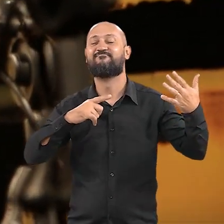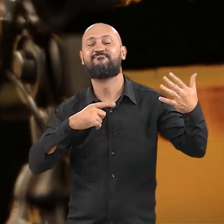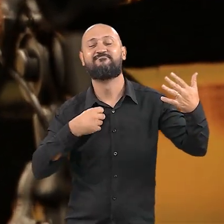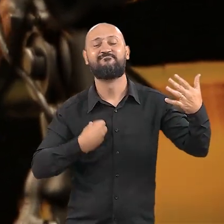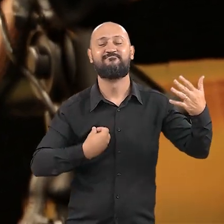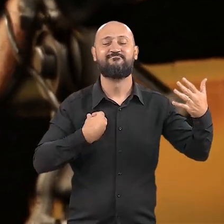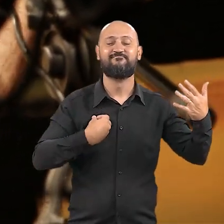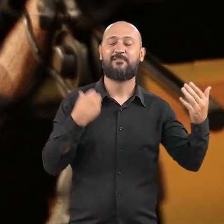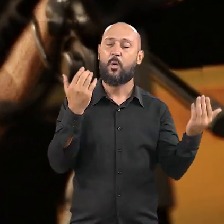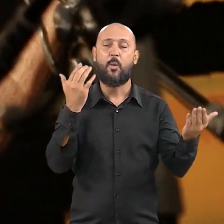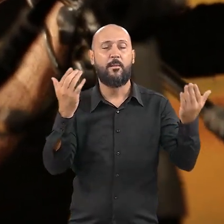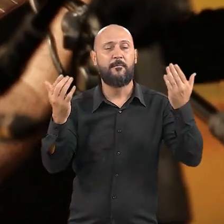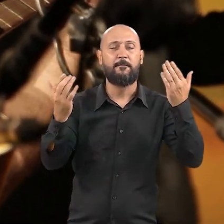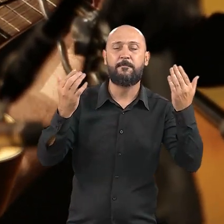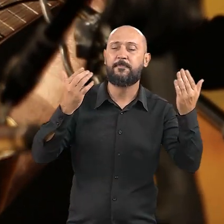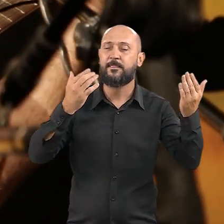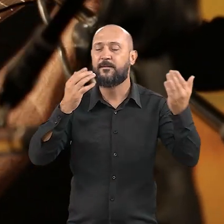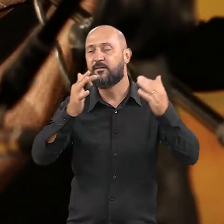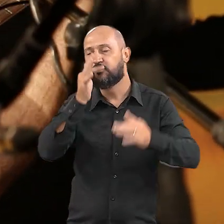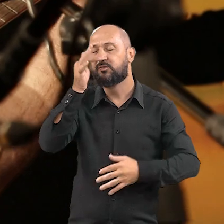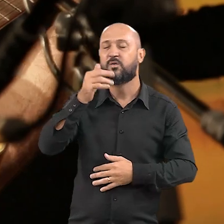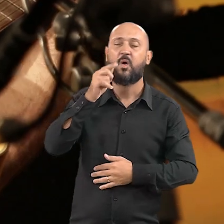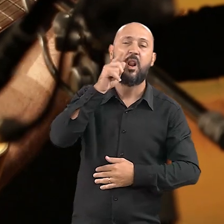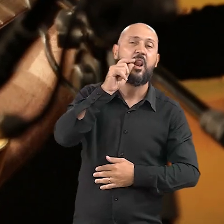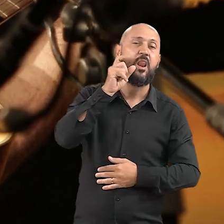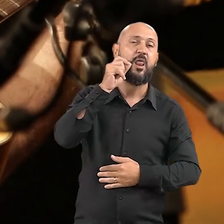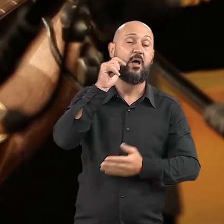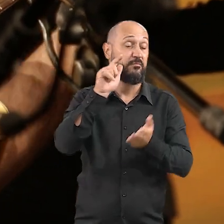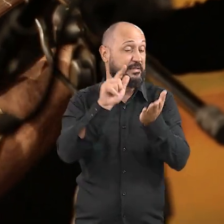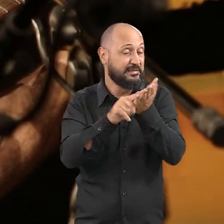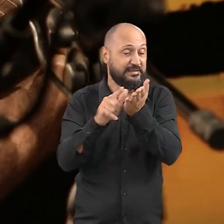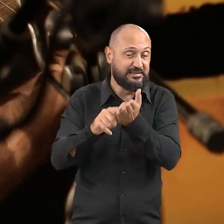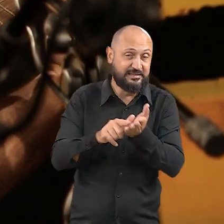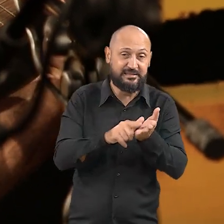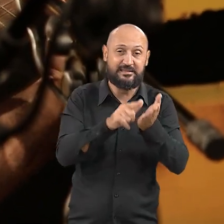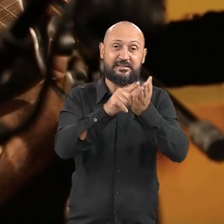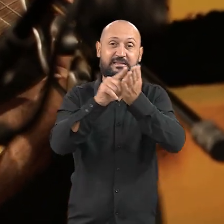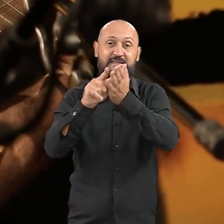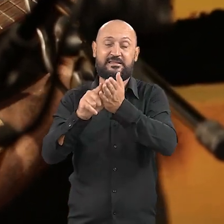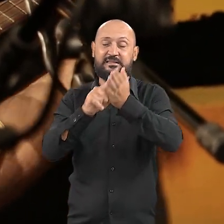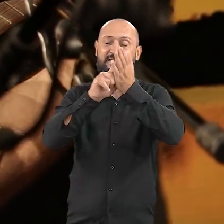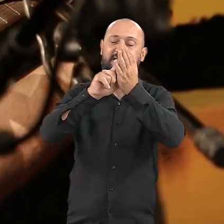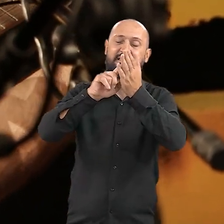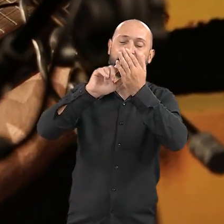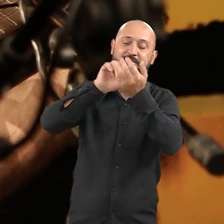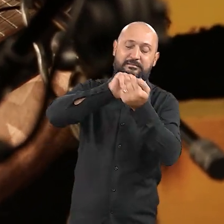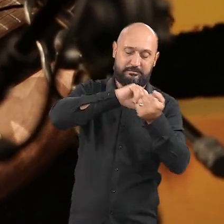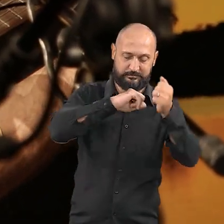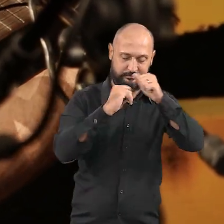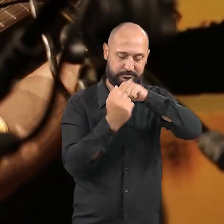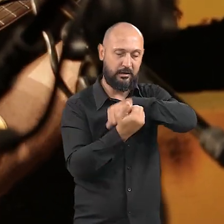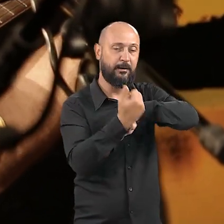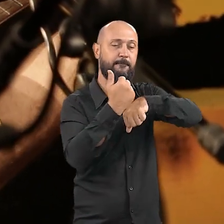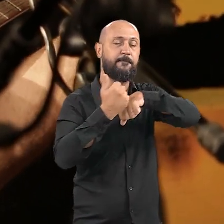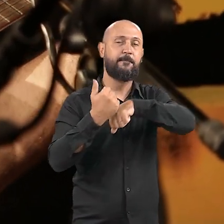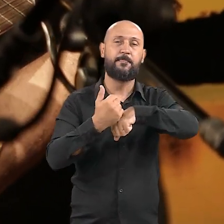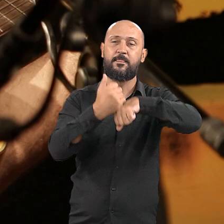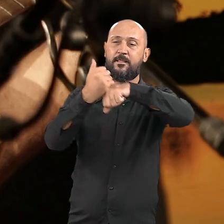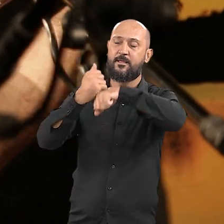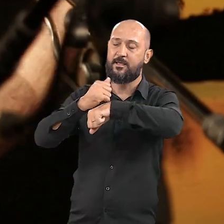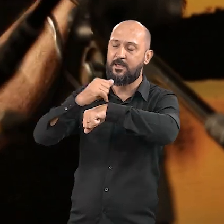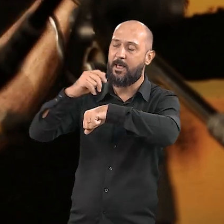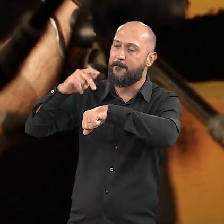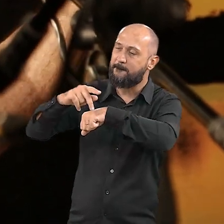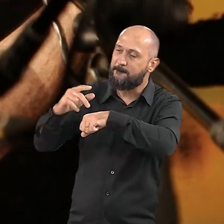Existência sem medida, flor, lápis e papel, rãs, ferrugem e